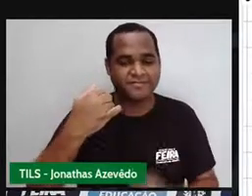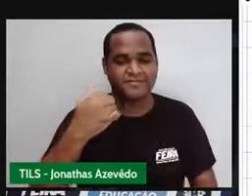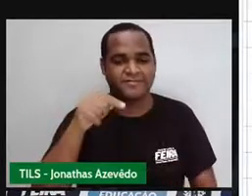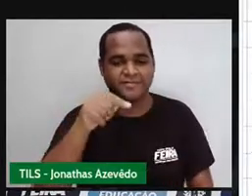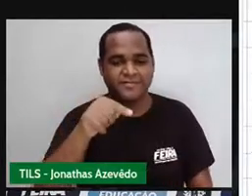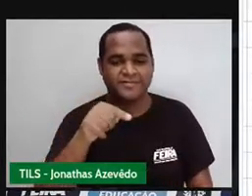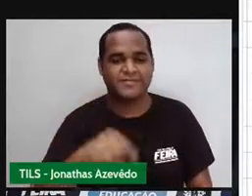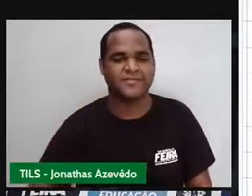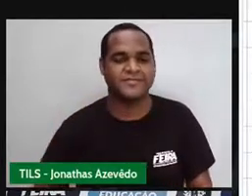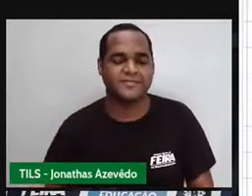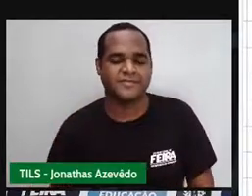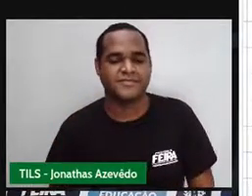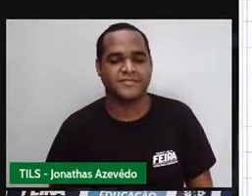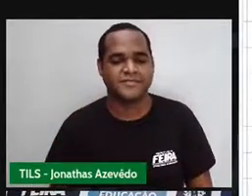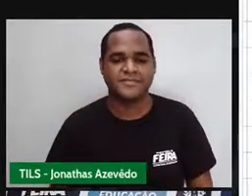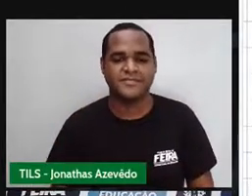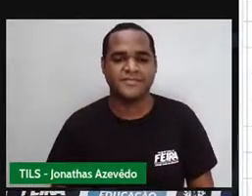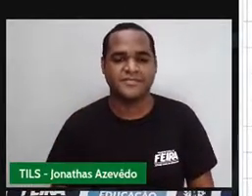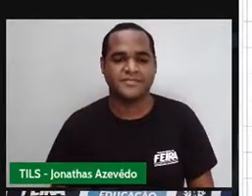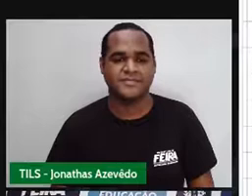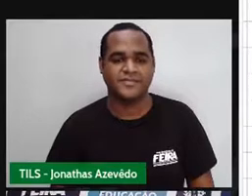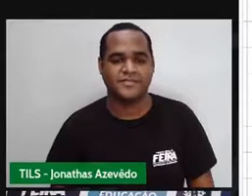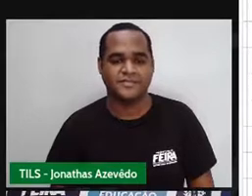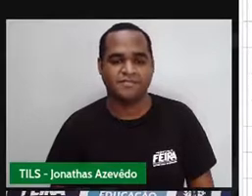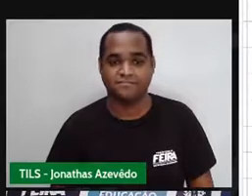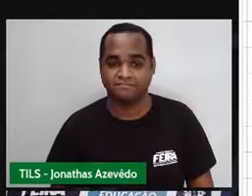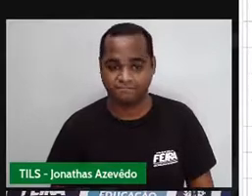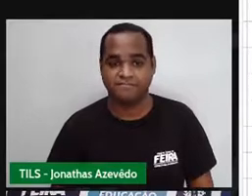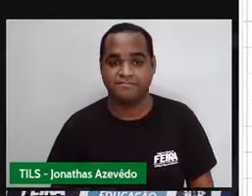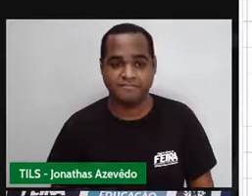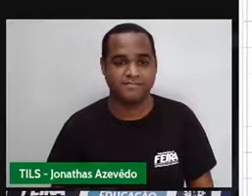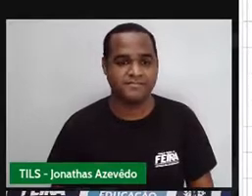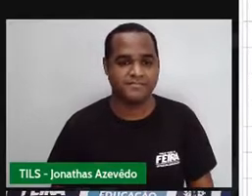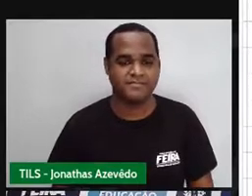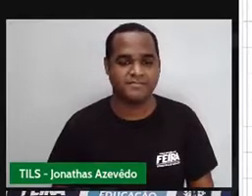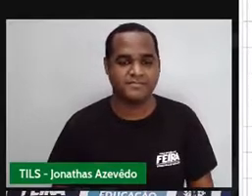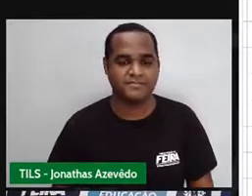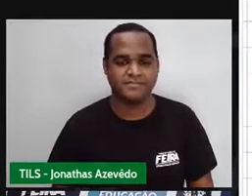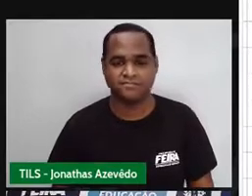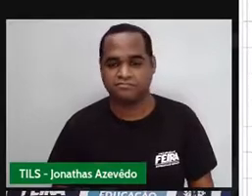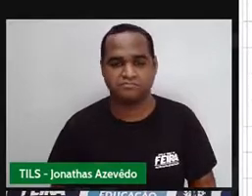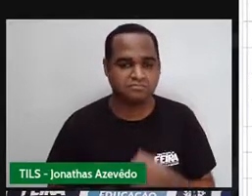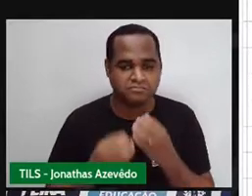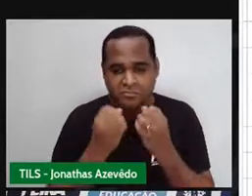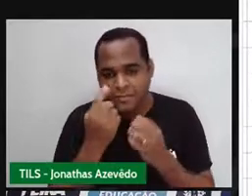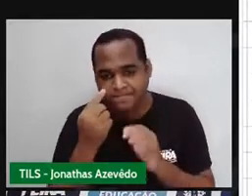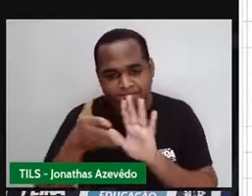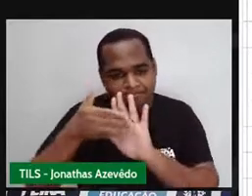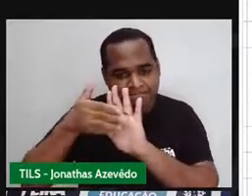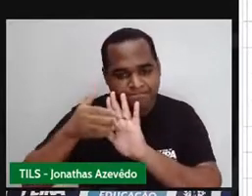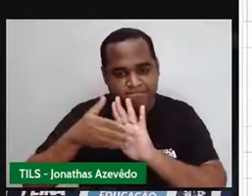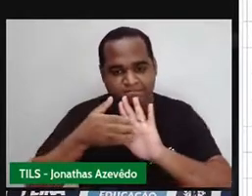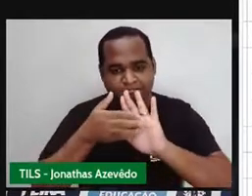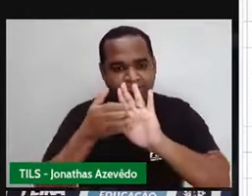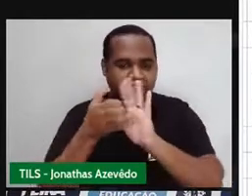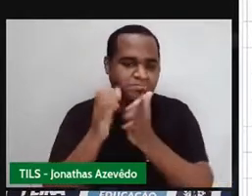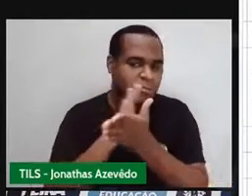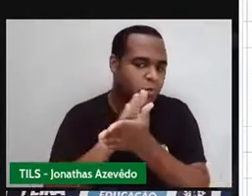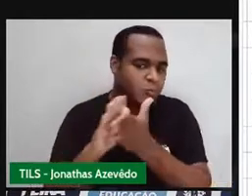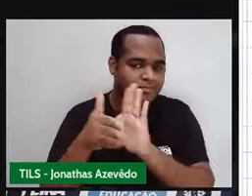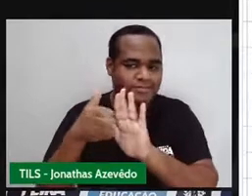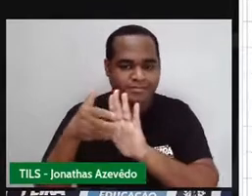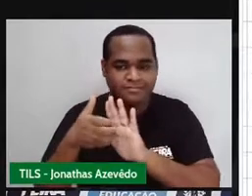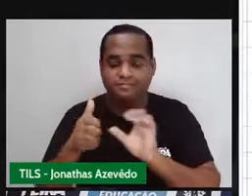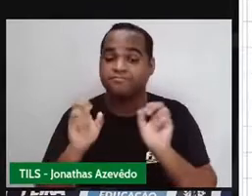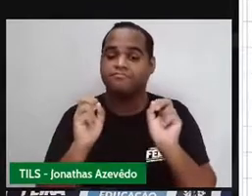aqui eu vou só tirar algumas coisinhas aqui que não nos interessam a